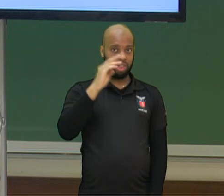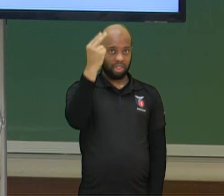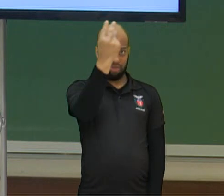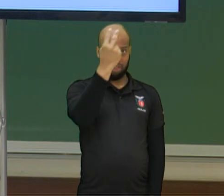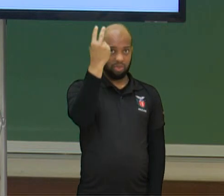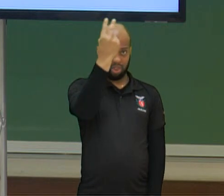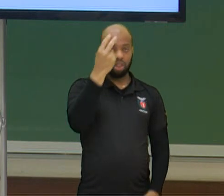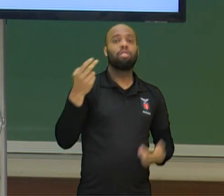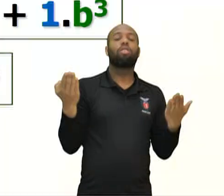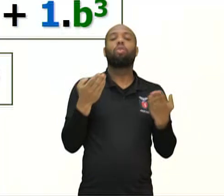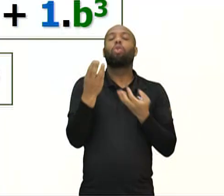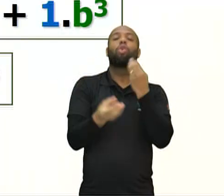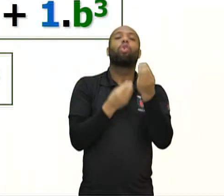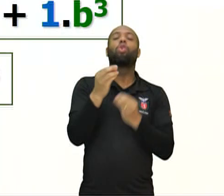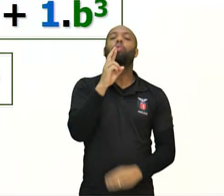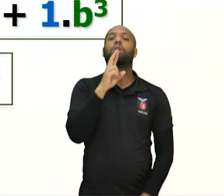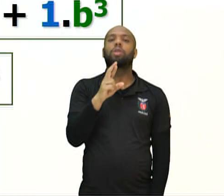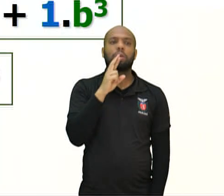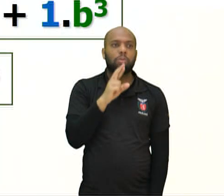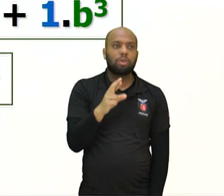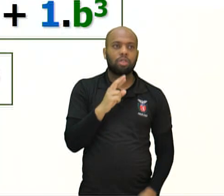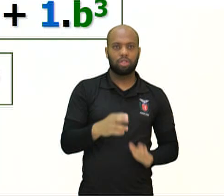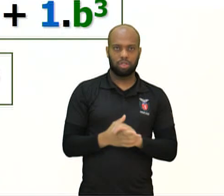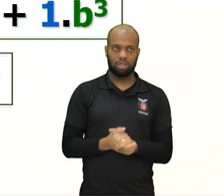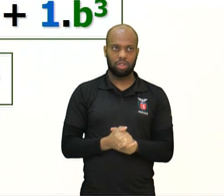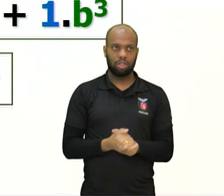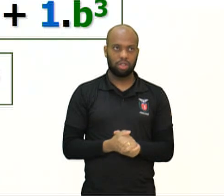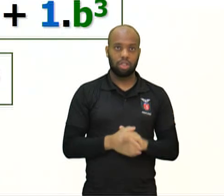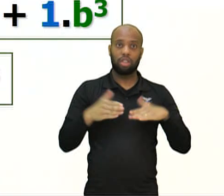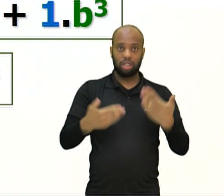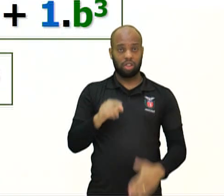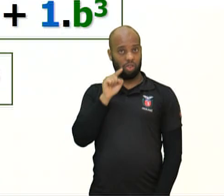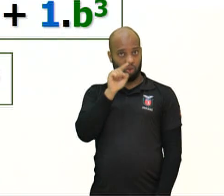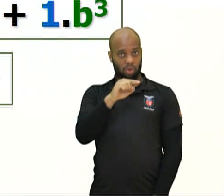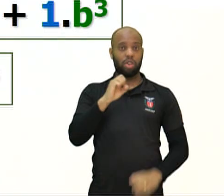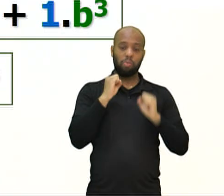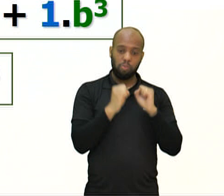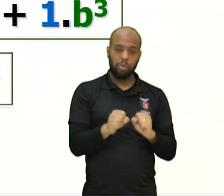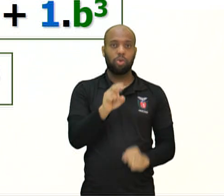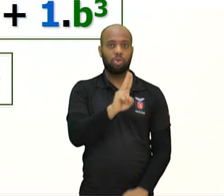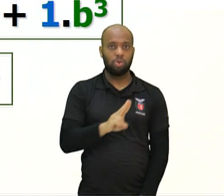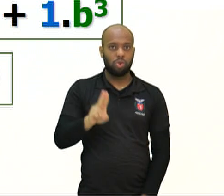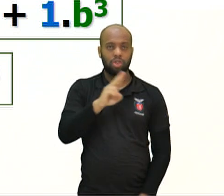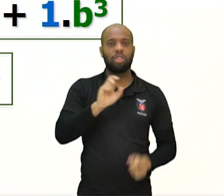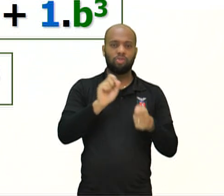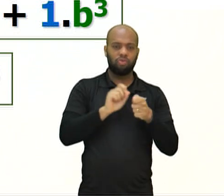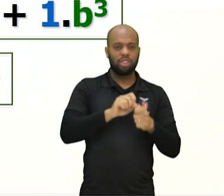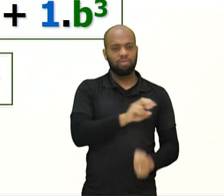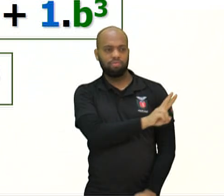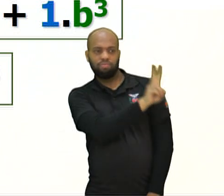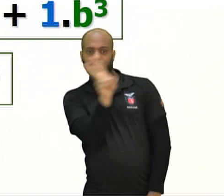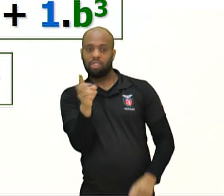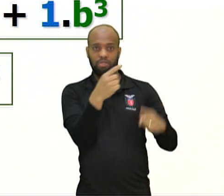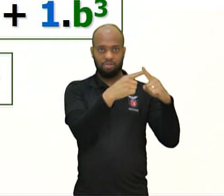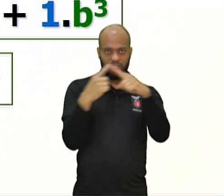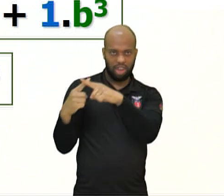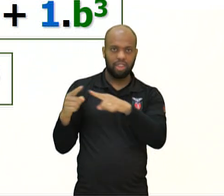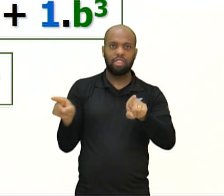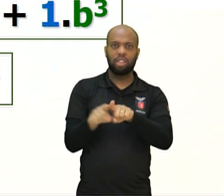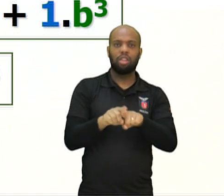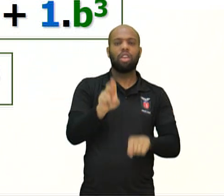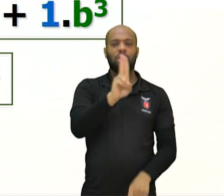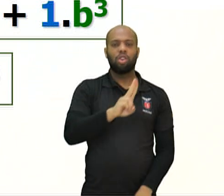ao quadrado. Como que a gente faz para resolver? Aqui, a gente pode usar distributiva, pode usar